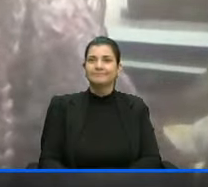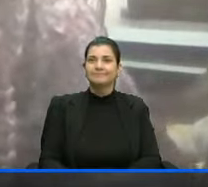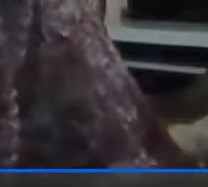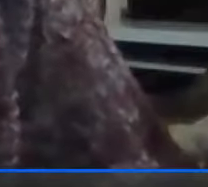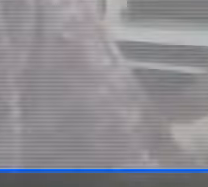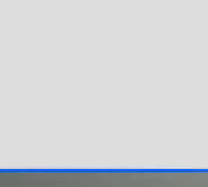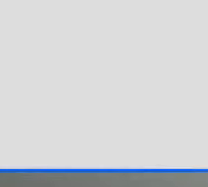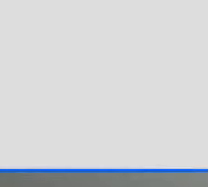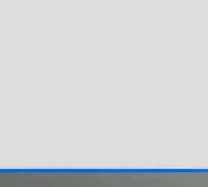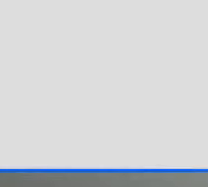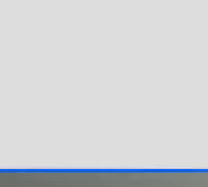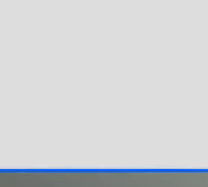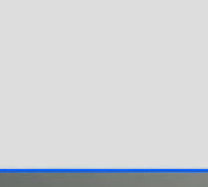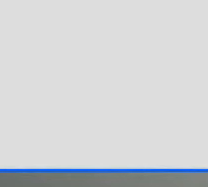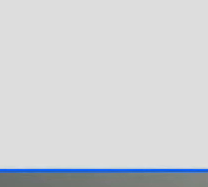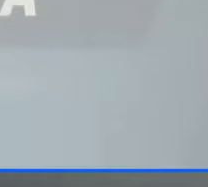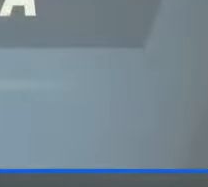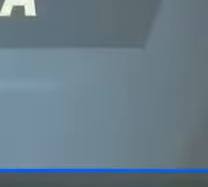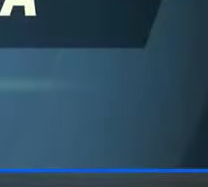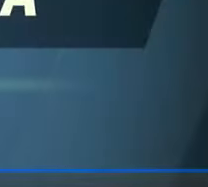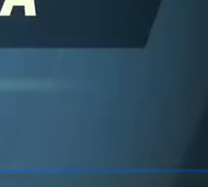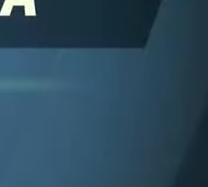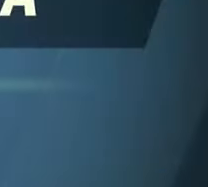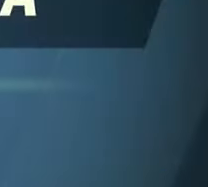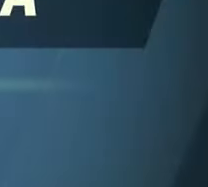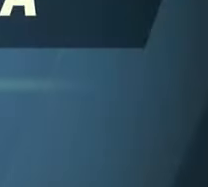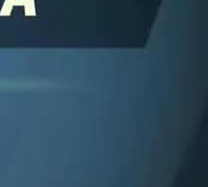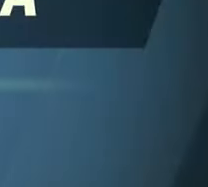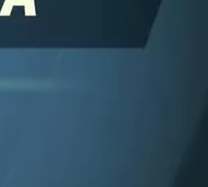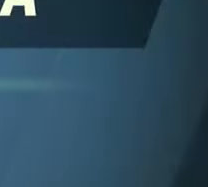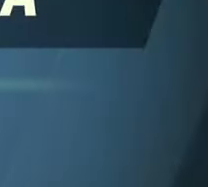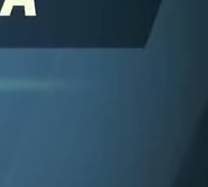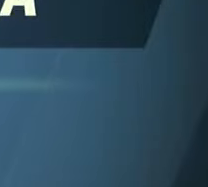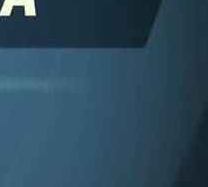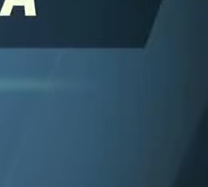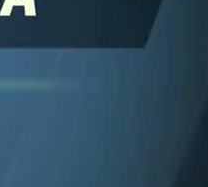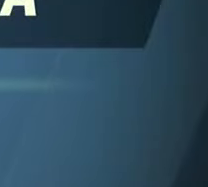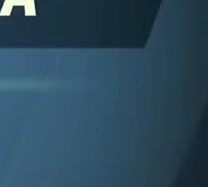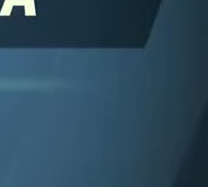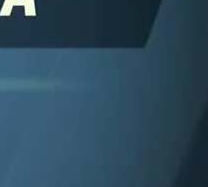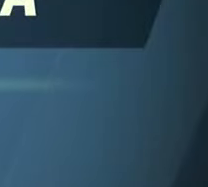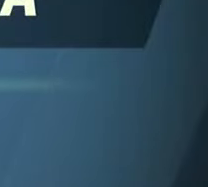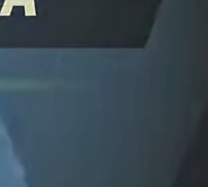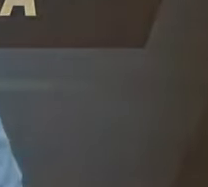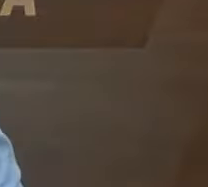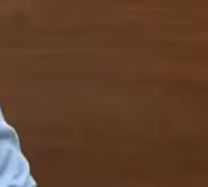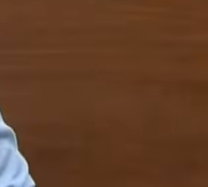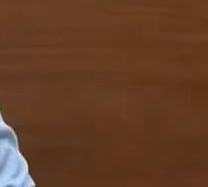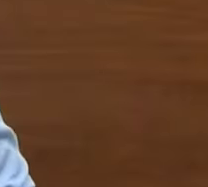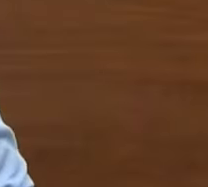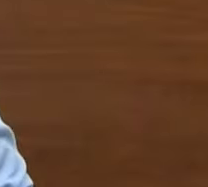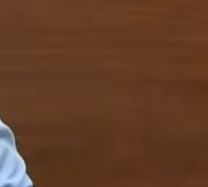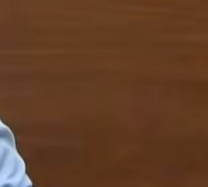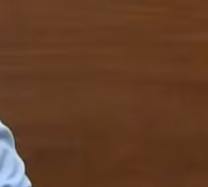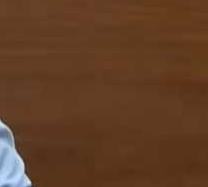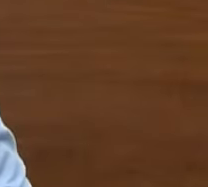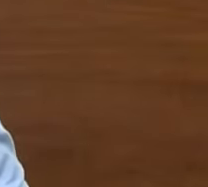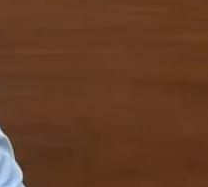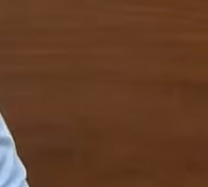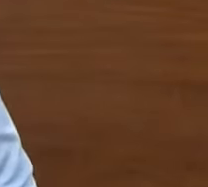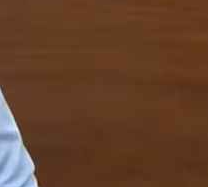Grande abraço a todos. Faço foto com vocês. Um abraço, Joana. Abraço, gente. Abraço, você parabéns. Viu a reunião